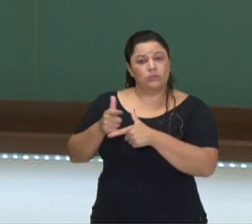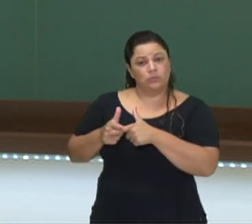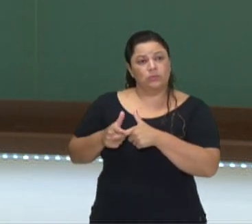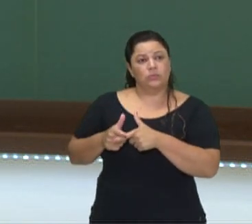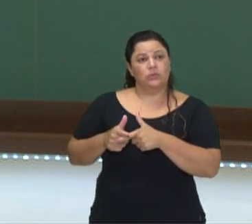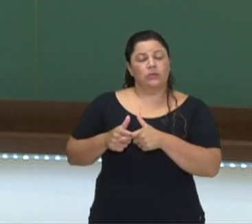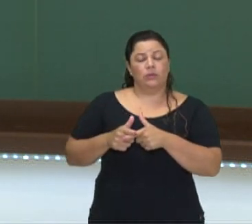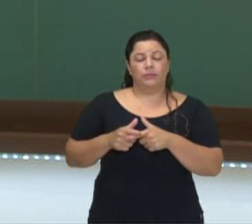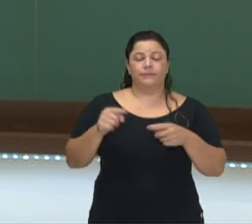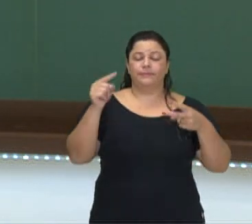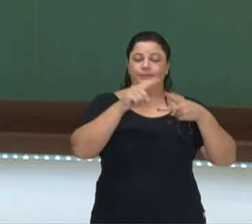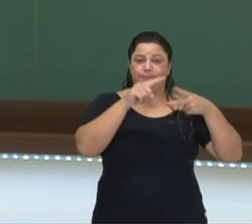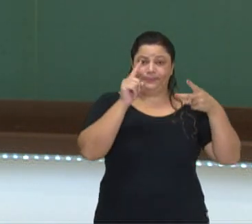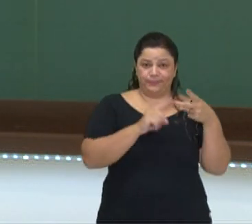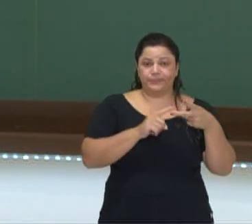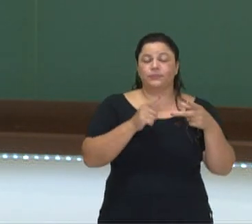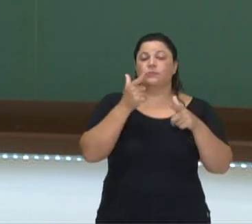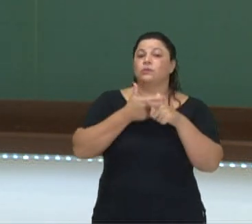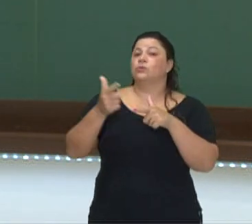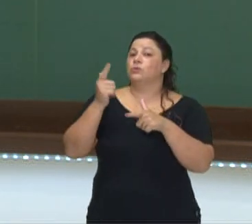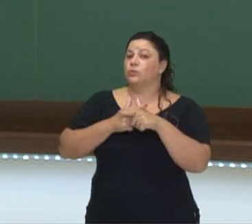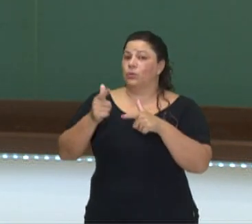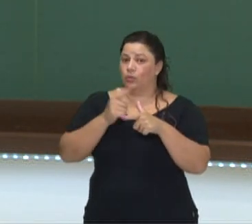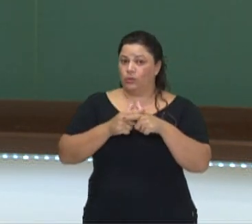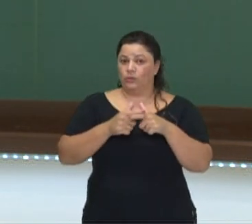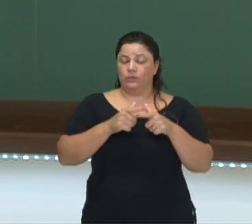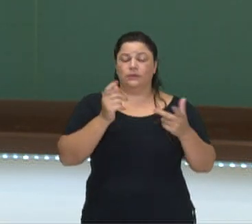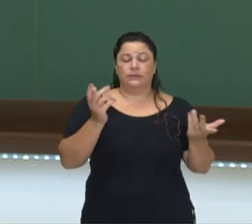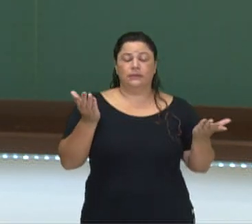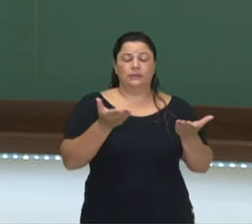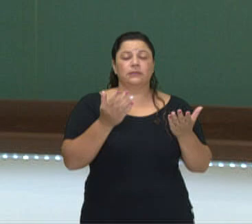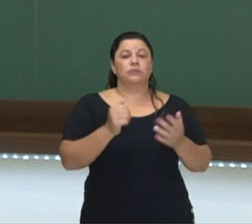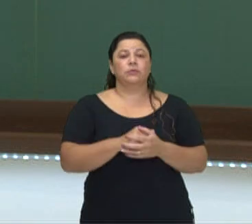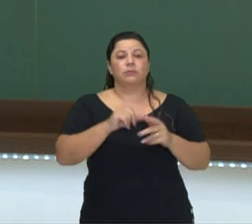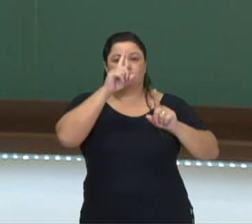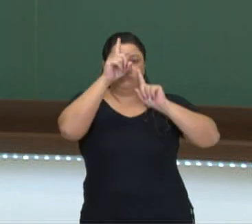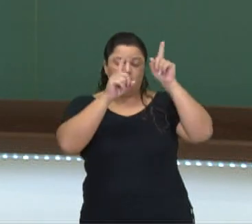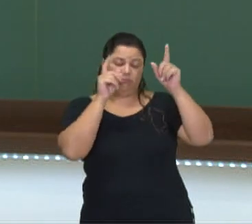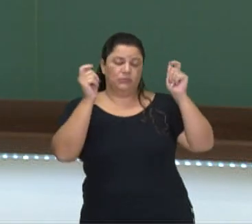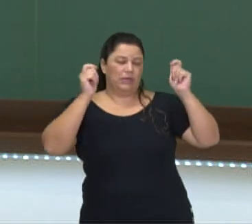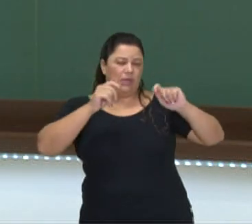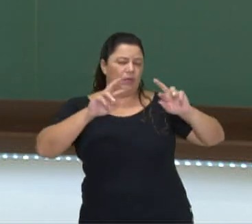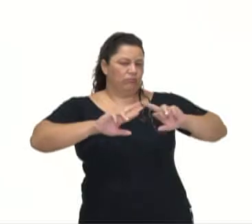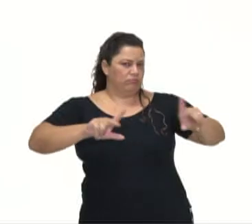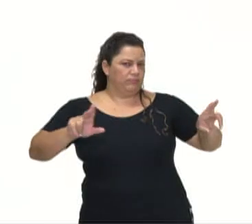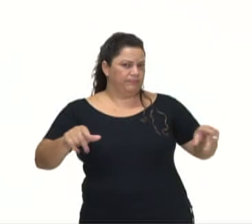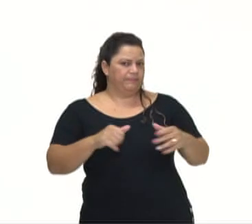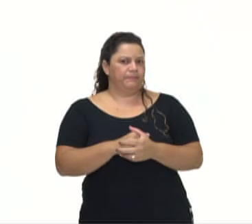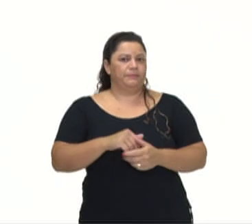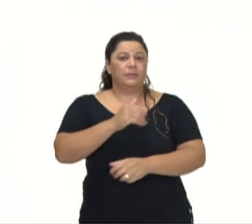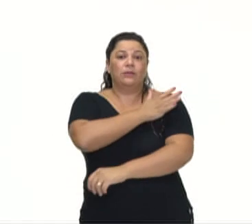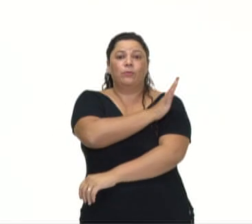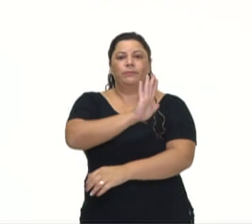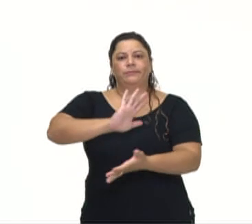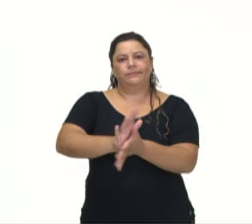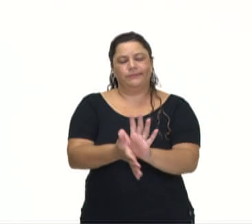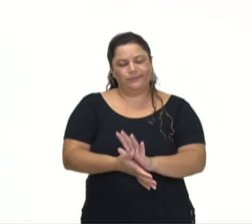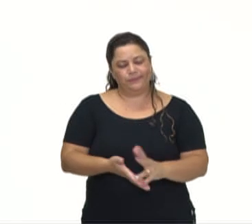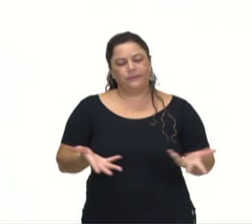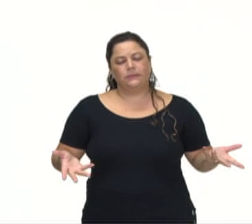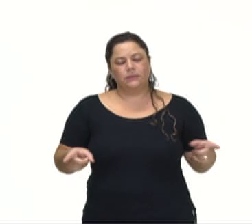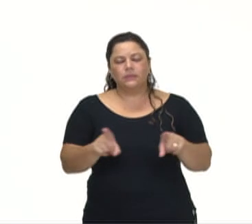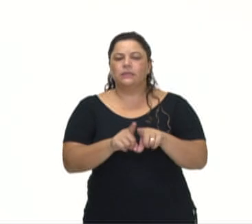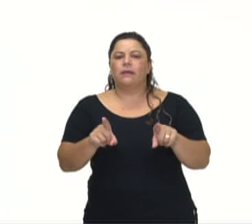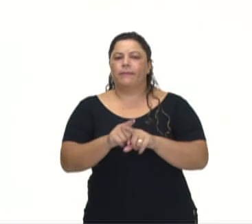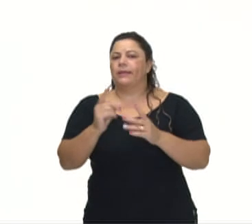Eu relacionei dois problemas aqui nessa ideia da diversidade. A discriminação, né? Em